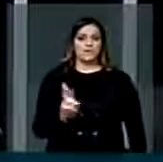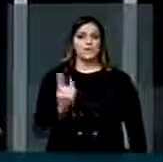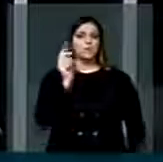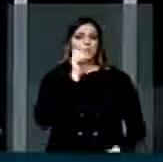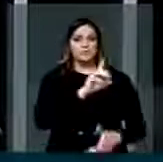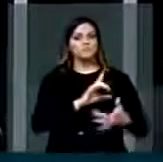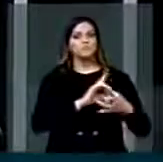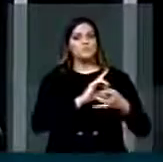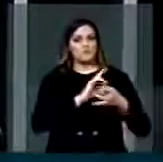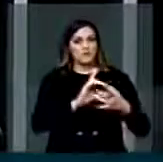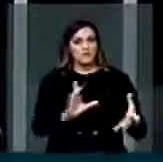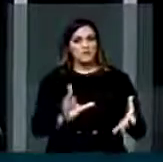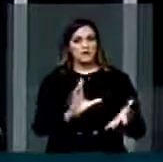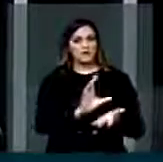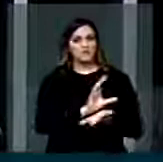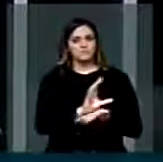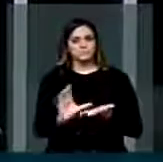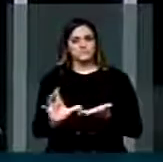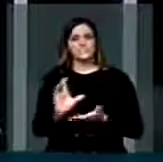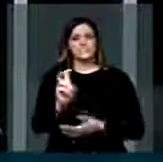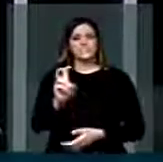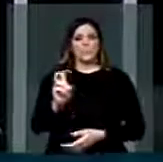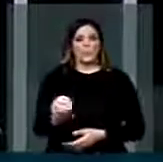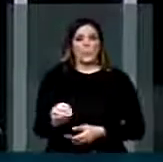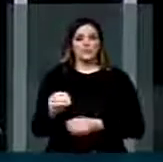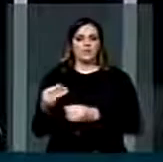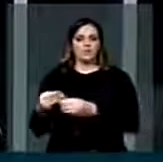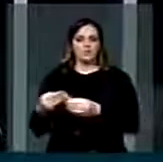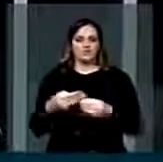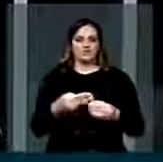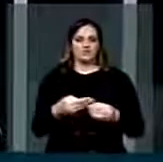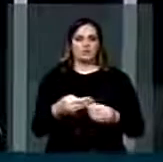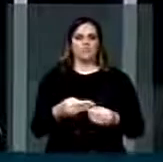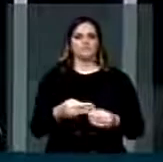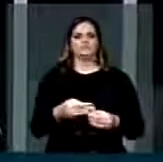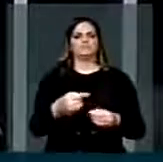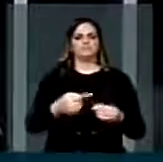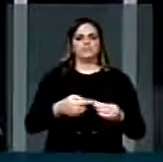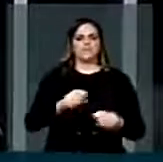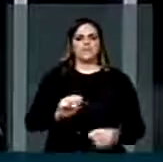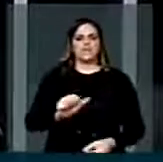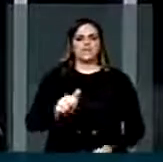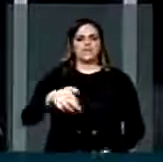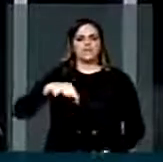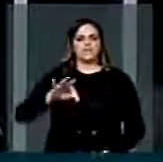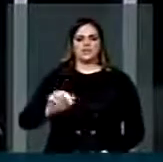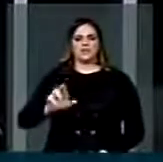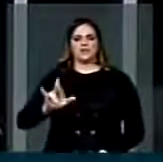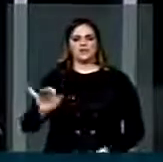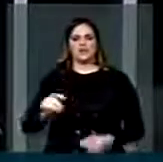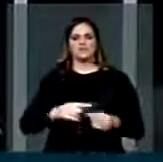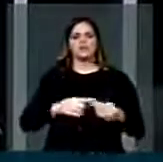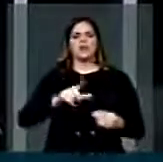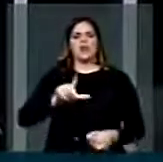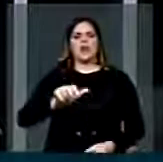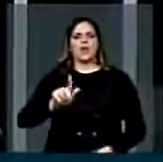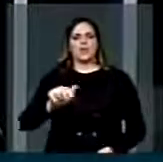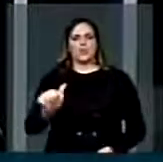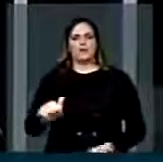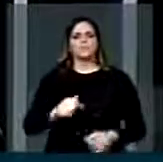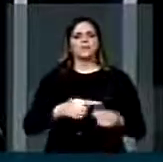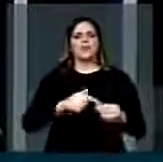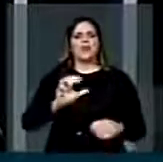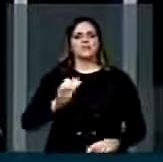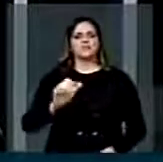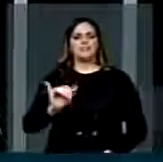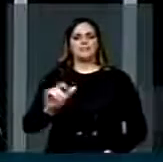para 50 municípios. Destaco aqui o município de Santa Rita, de Lagoa Grande, Açailândia,